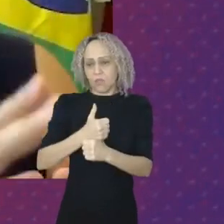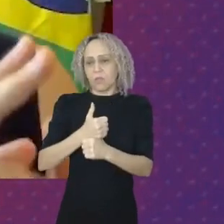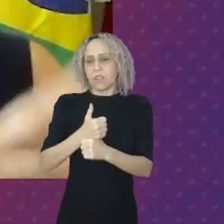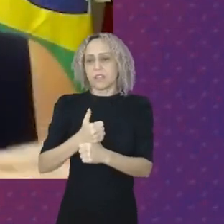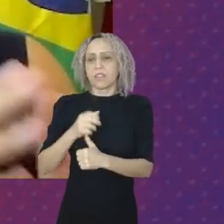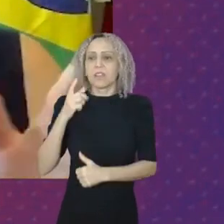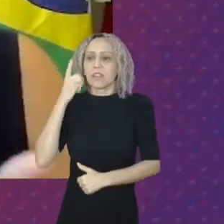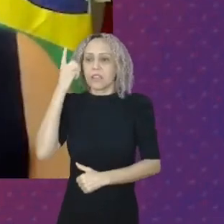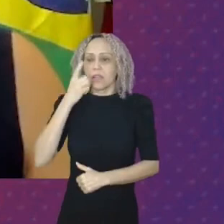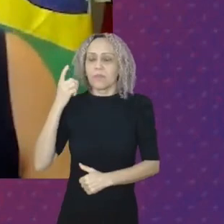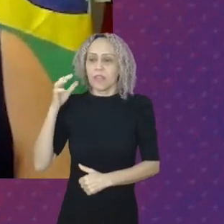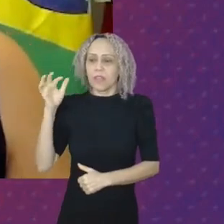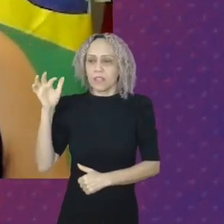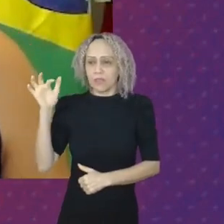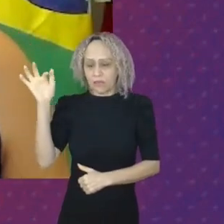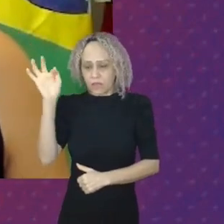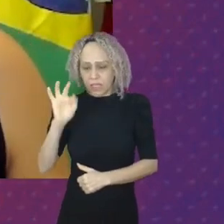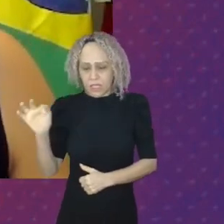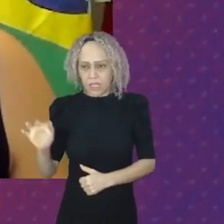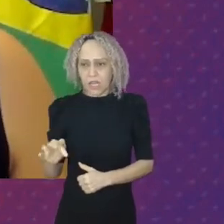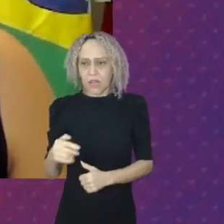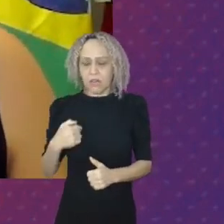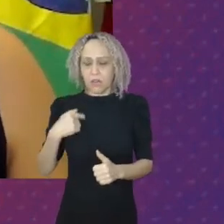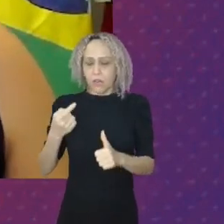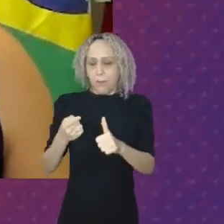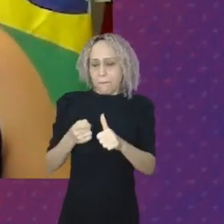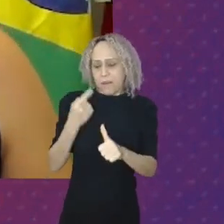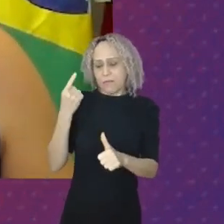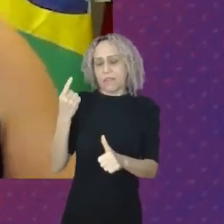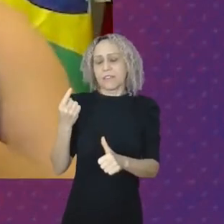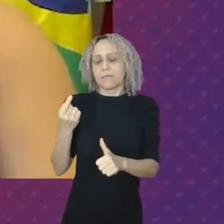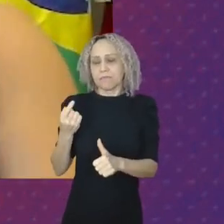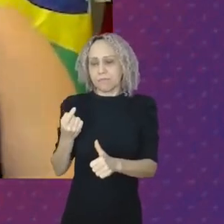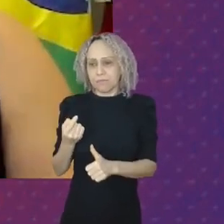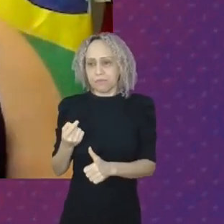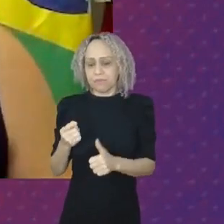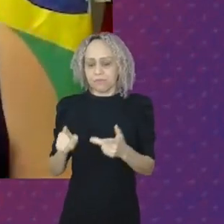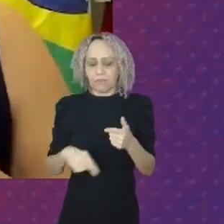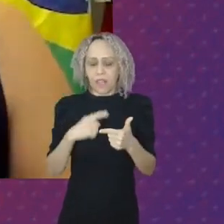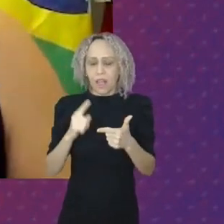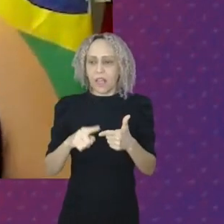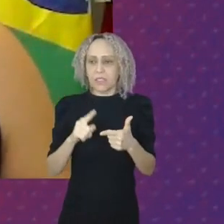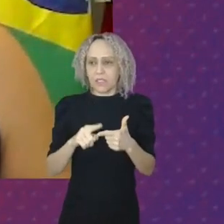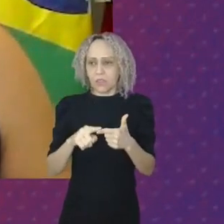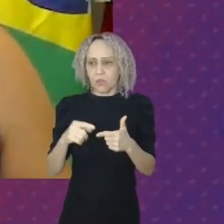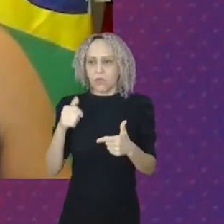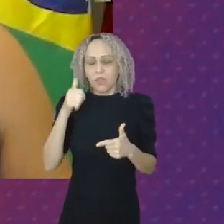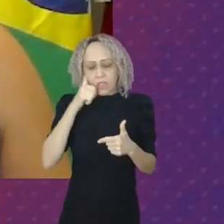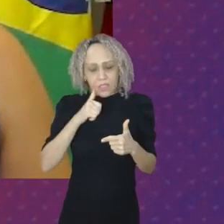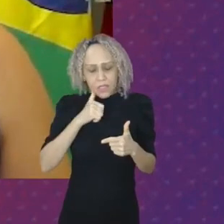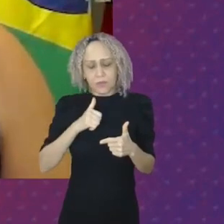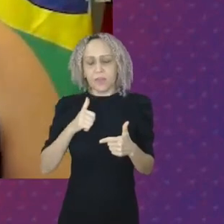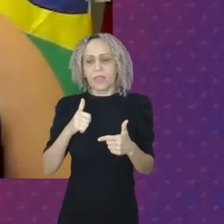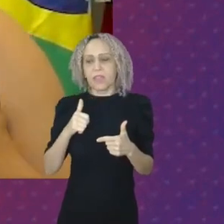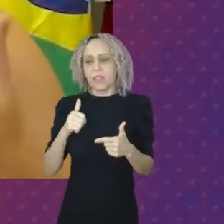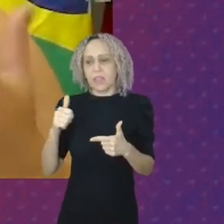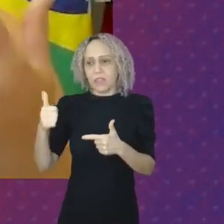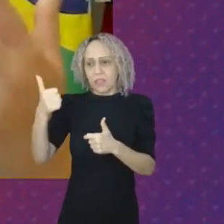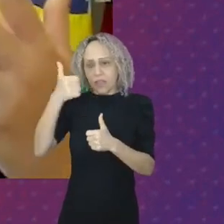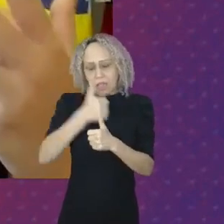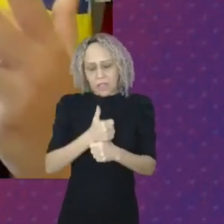temos uma deputada e um deputado, eu sou primeira suplente. A segunda suplente também é uma mulher,